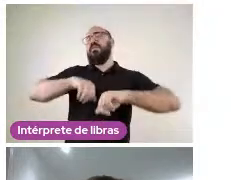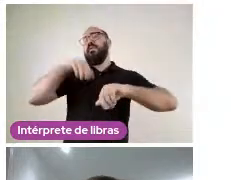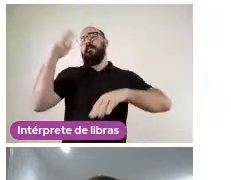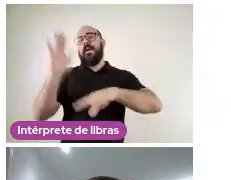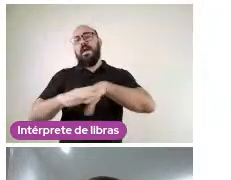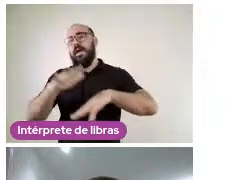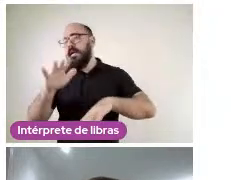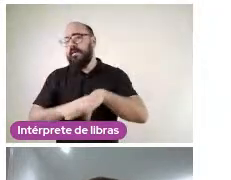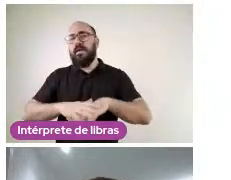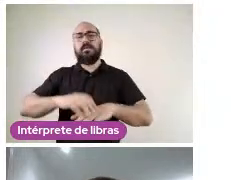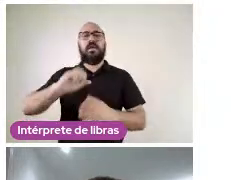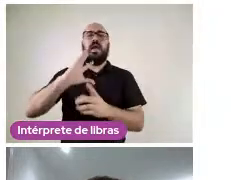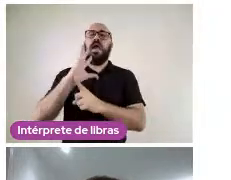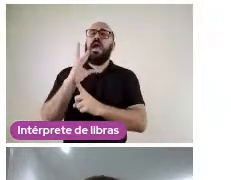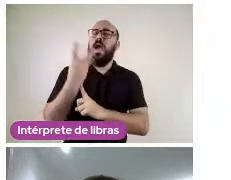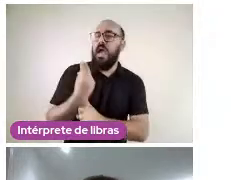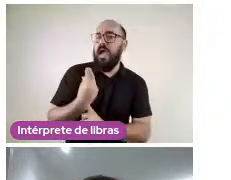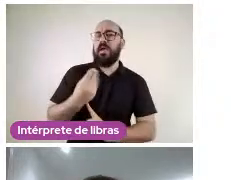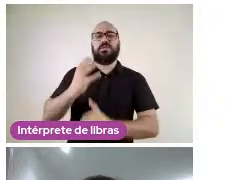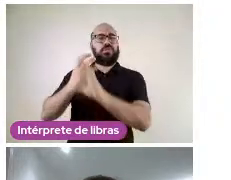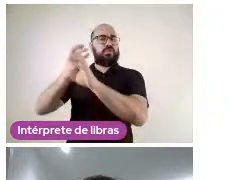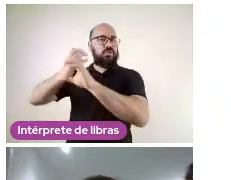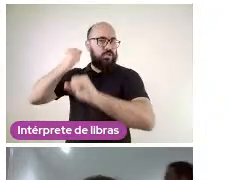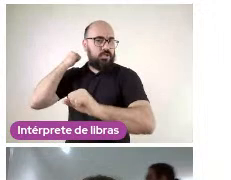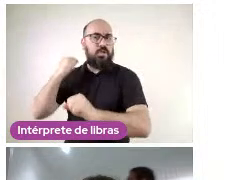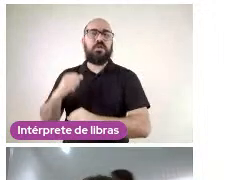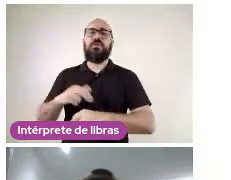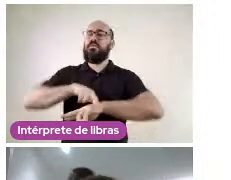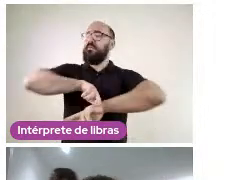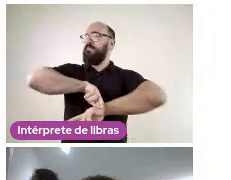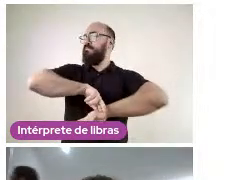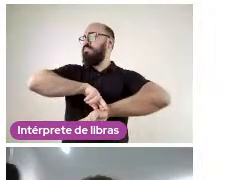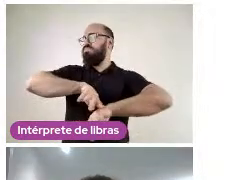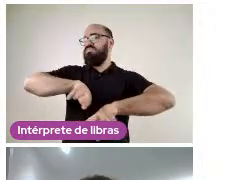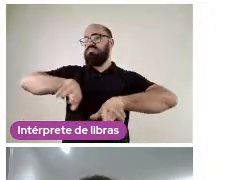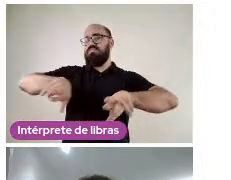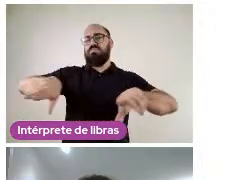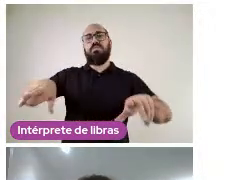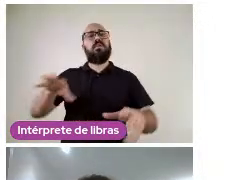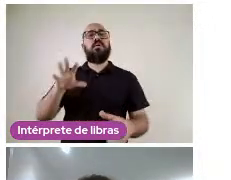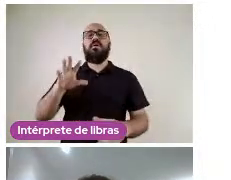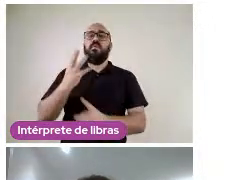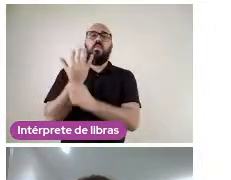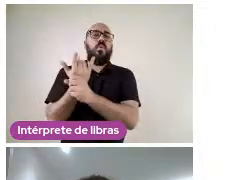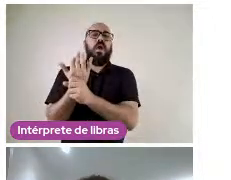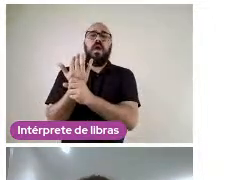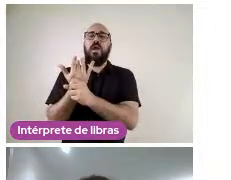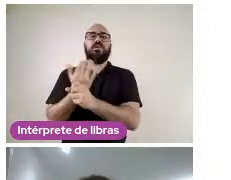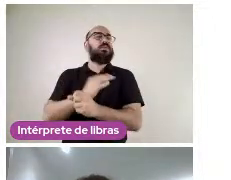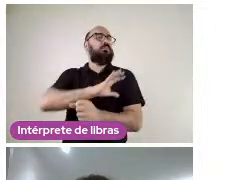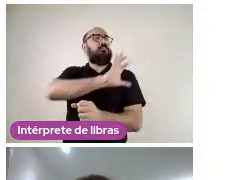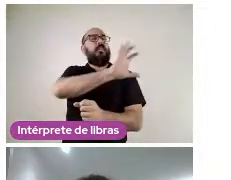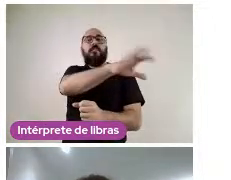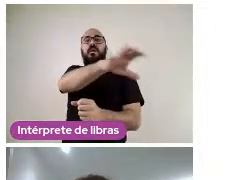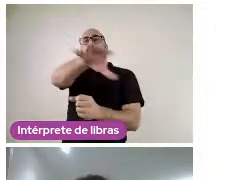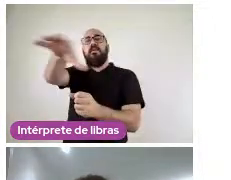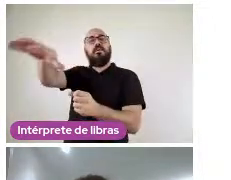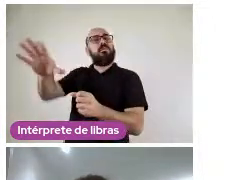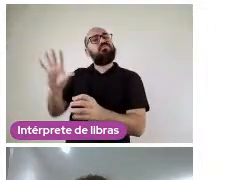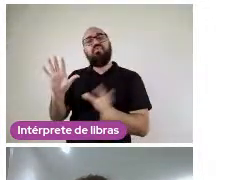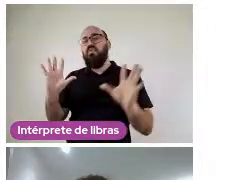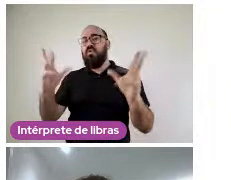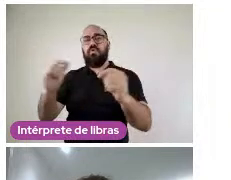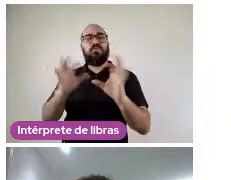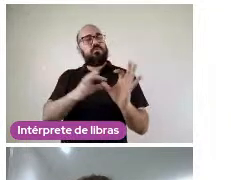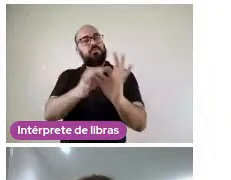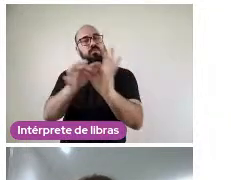Artes, assim, são, até devo estar esquecendo alguma, mas são várias unidades da UERJ que estão participando da organização desse evento, né?